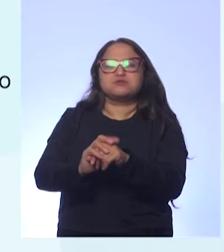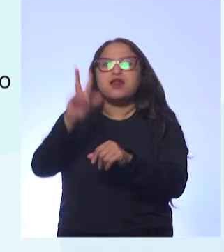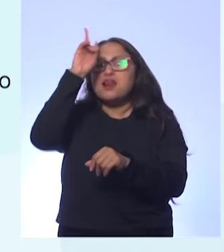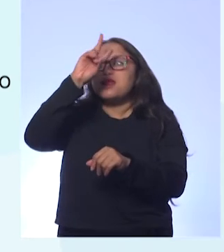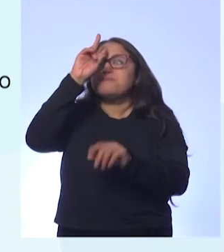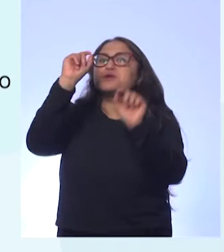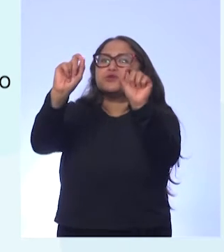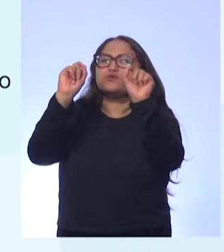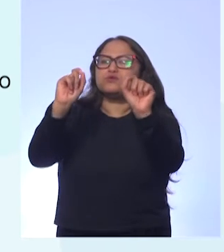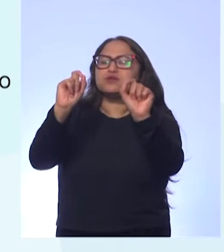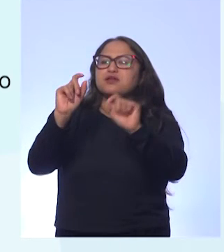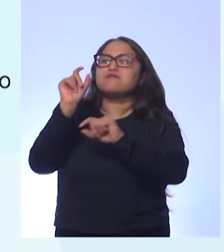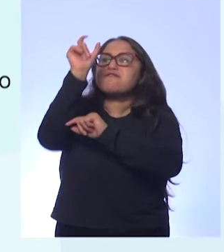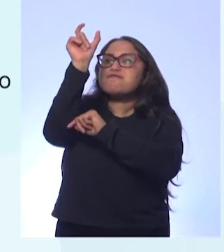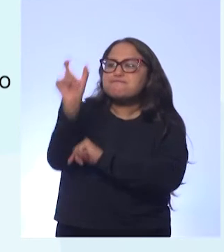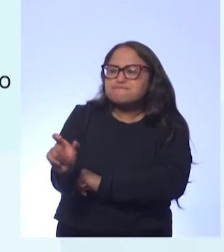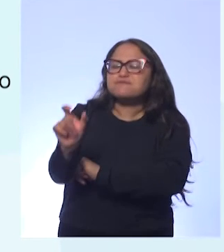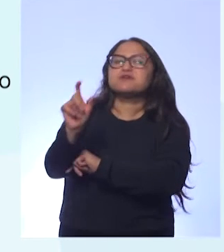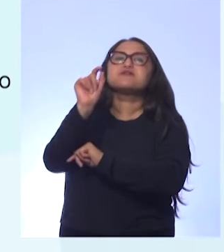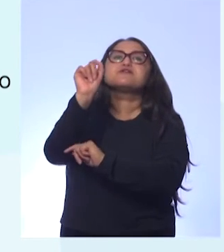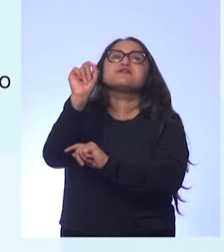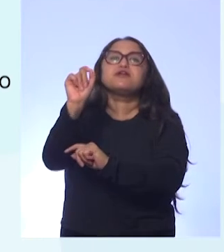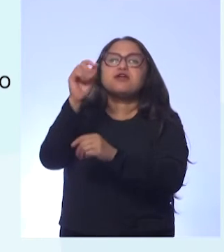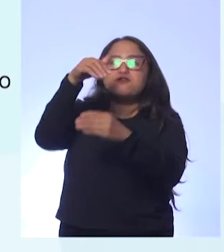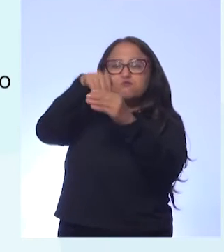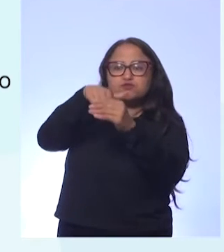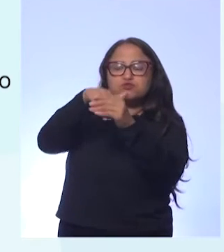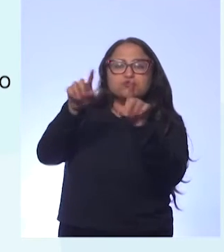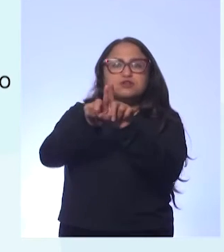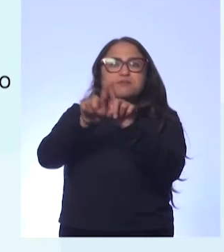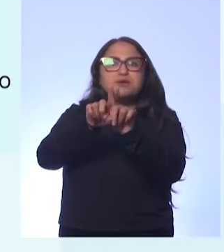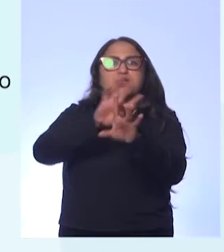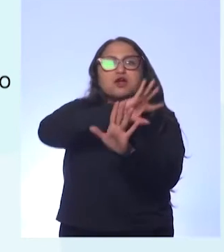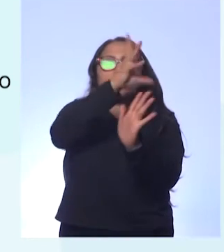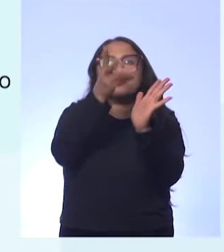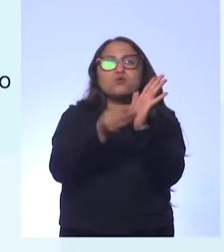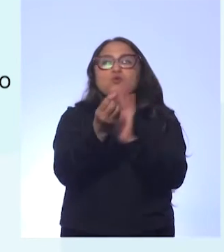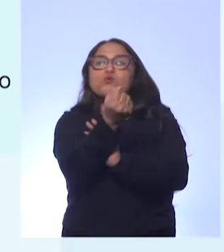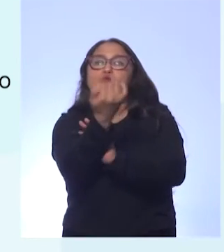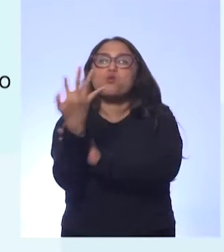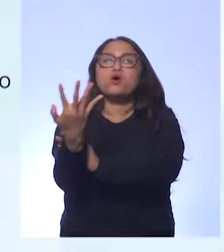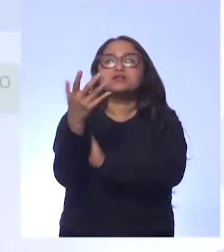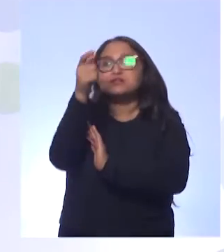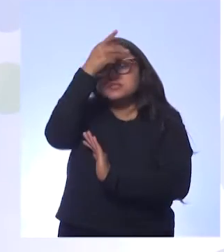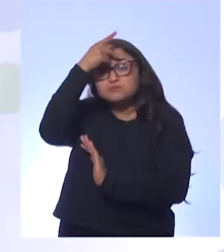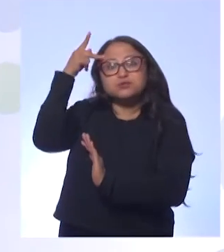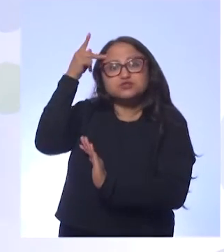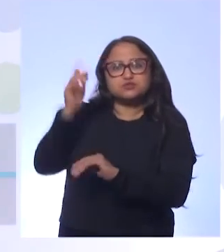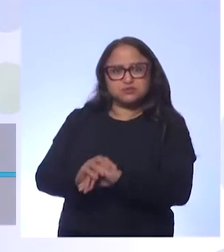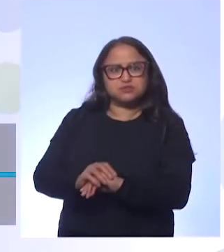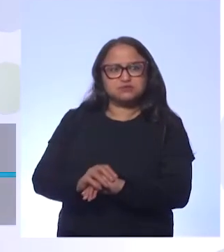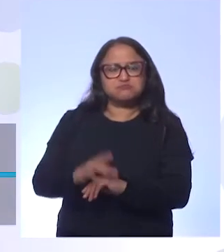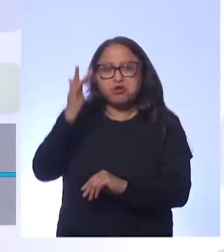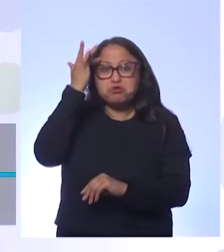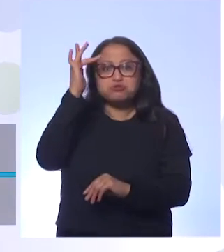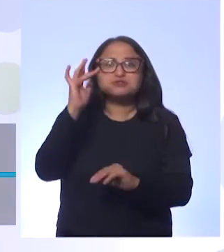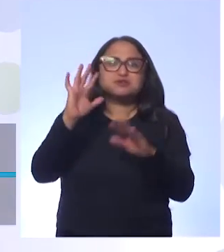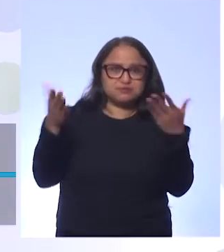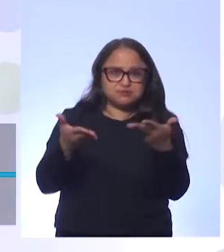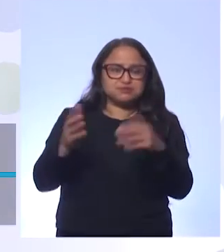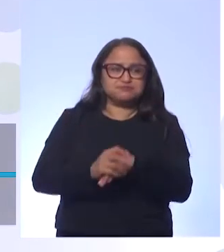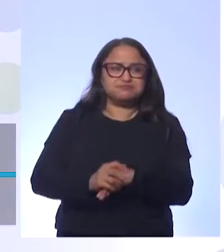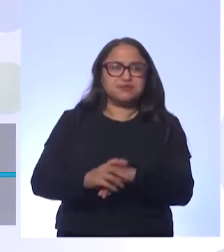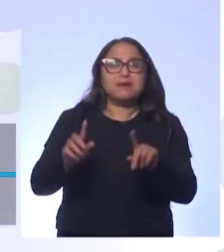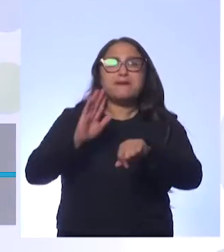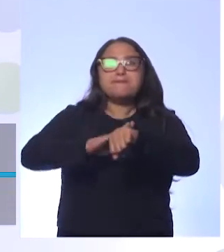valor de quem votou e o total de eleitores. Eu quero saber agora quem não votou pelo total de eleitores, tá certo?